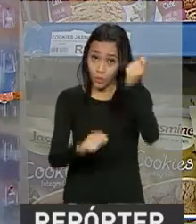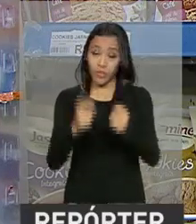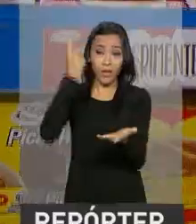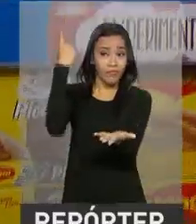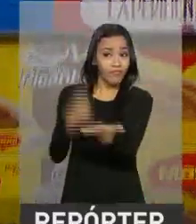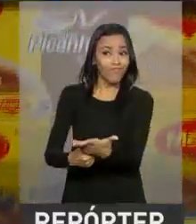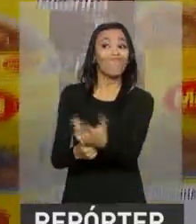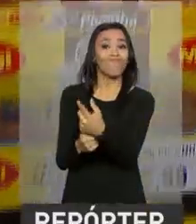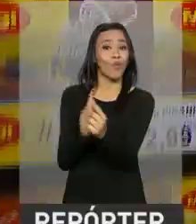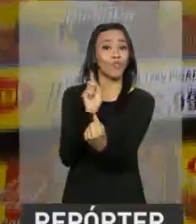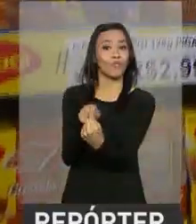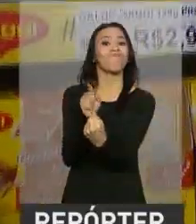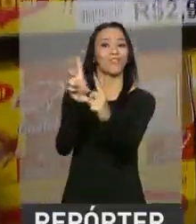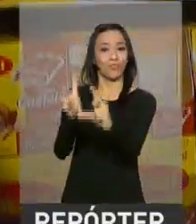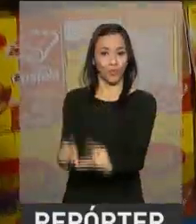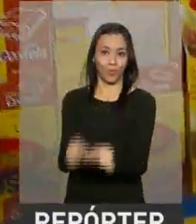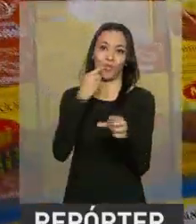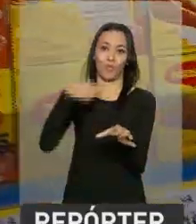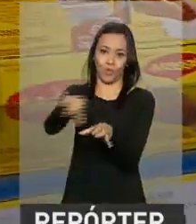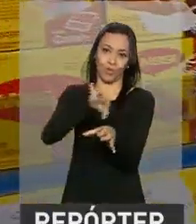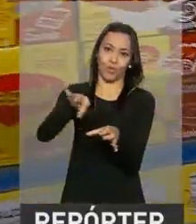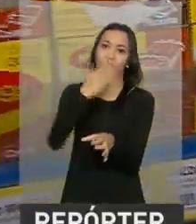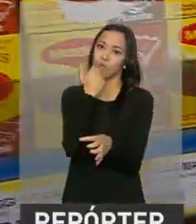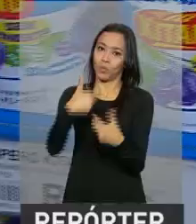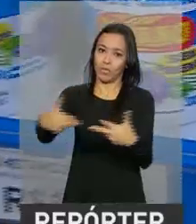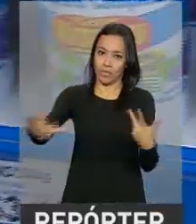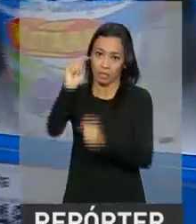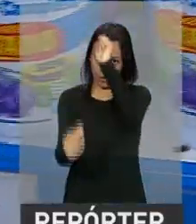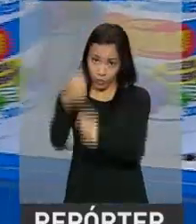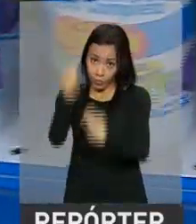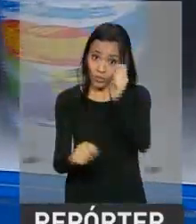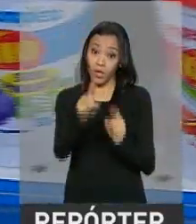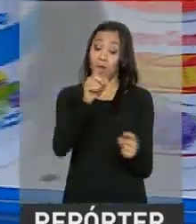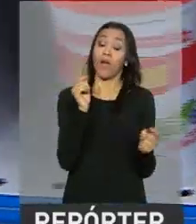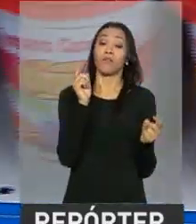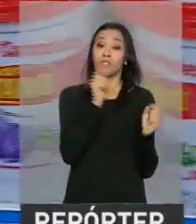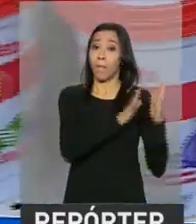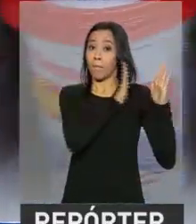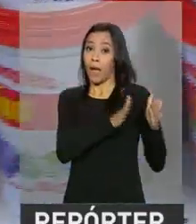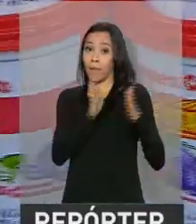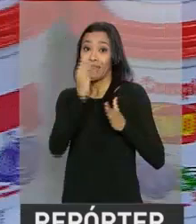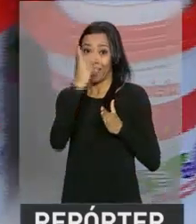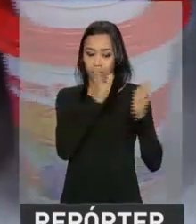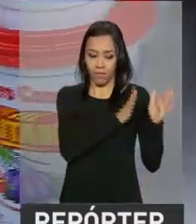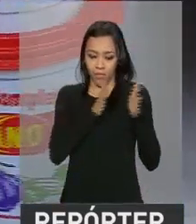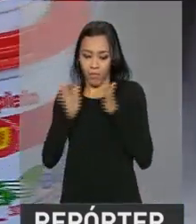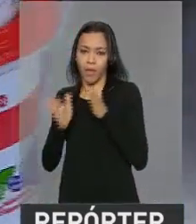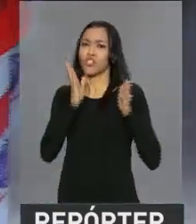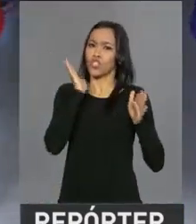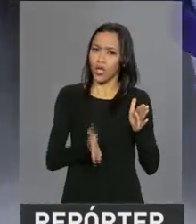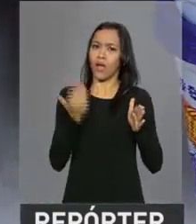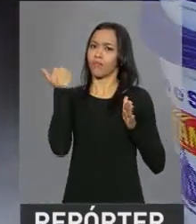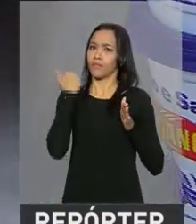diminuir a quantidade de sódio nos alimentos processados os resultados das três primeiras fases do acordo foram divulgados